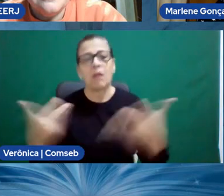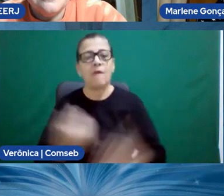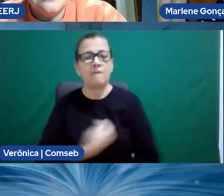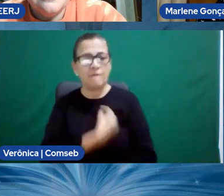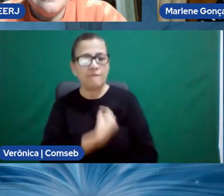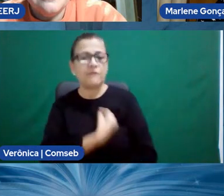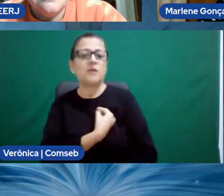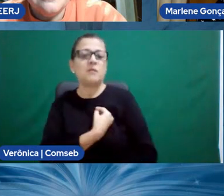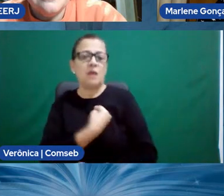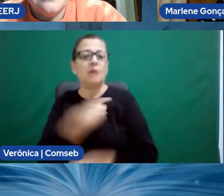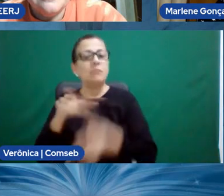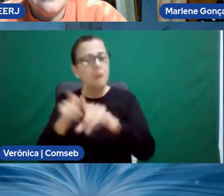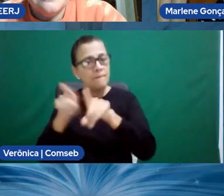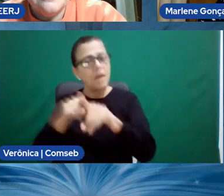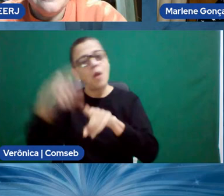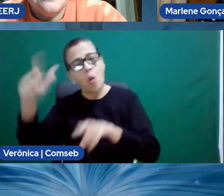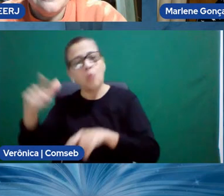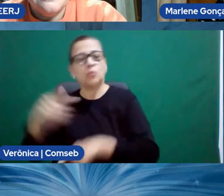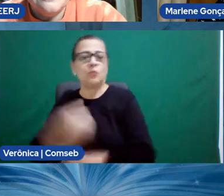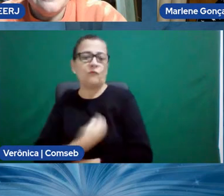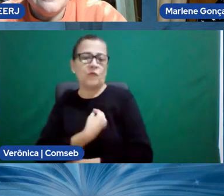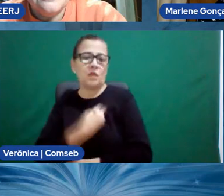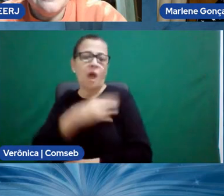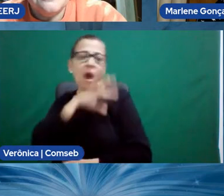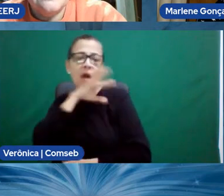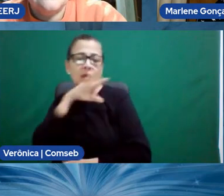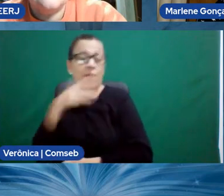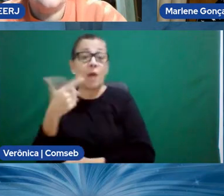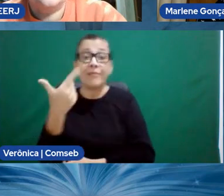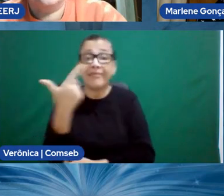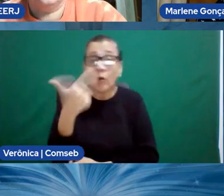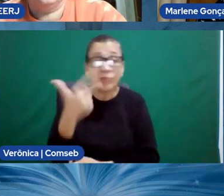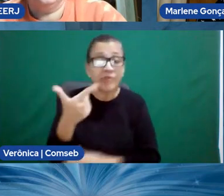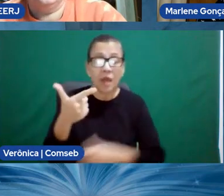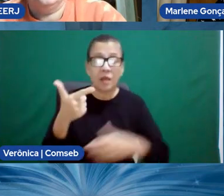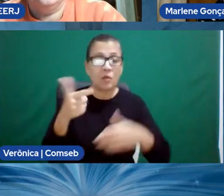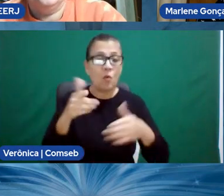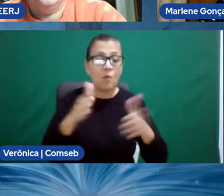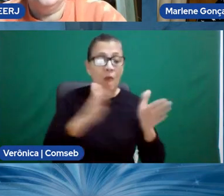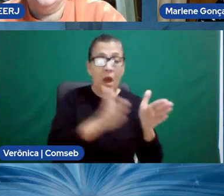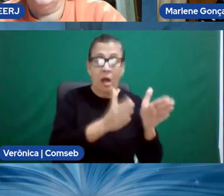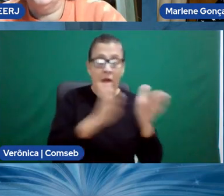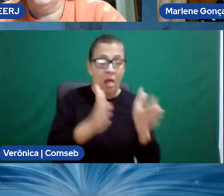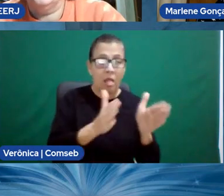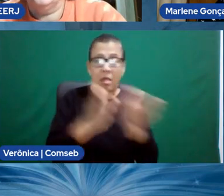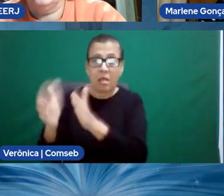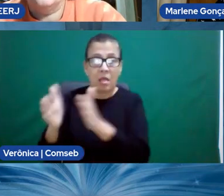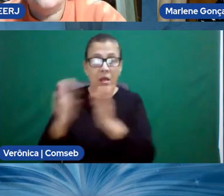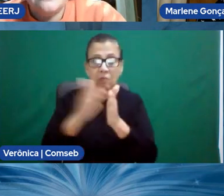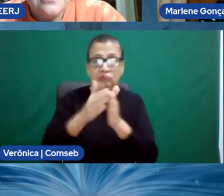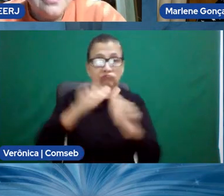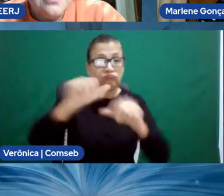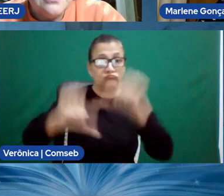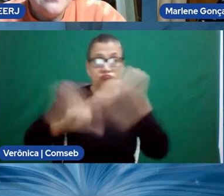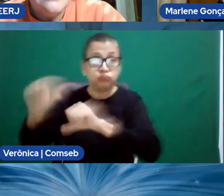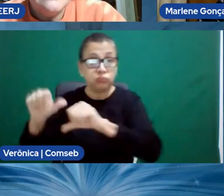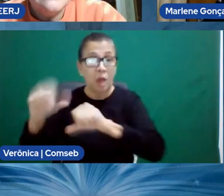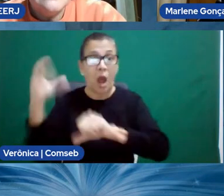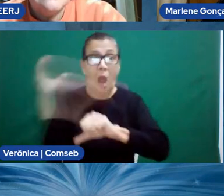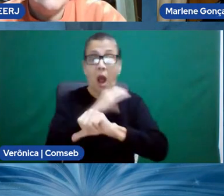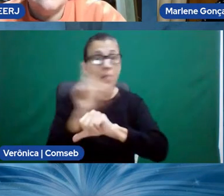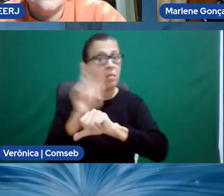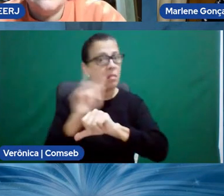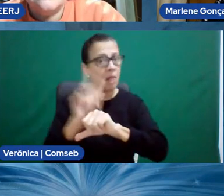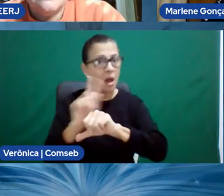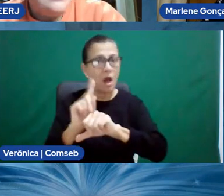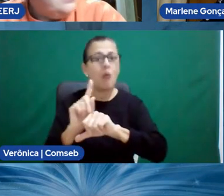para a vida animal. E não existe uma transição brusca entre vegetal e animal. É tanto que existem os zoófitos, que